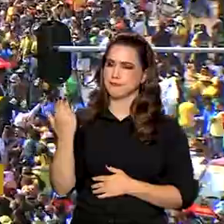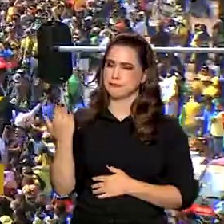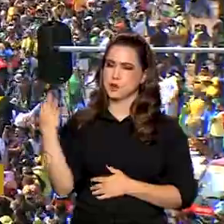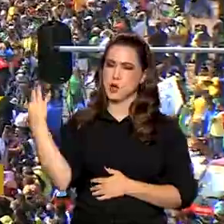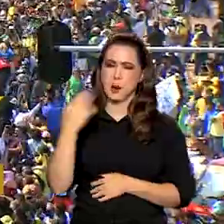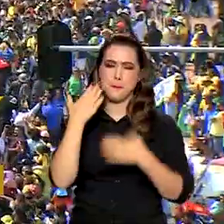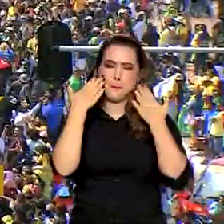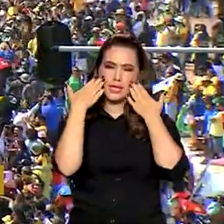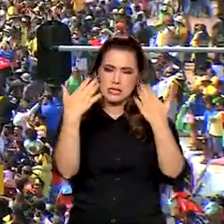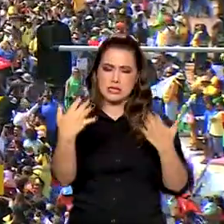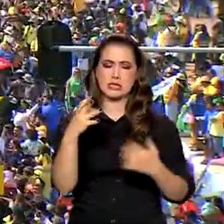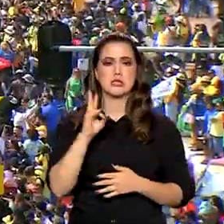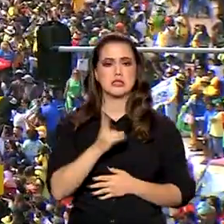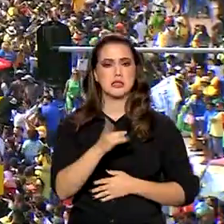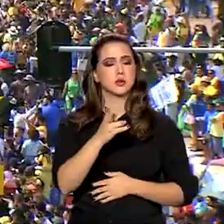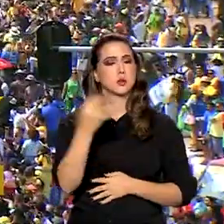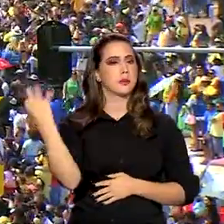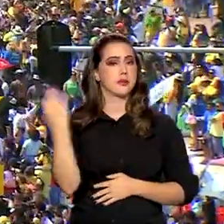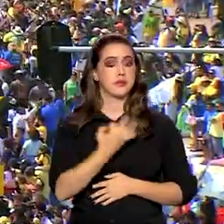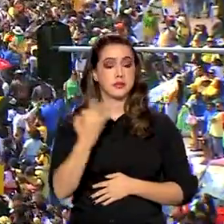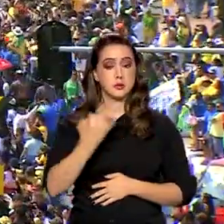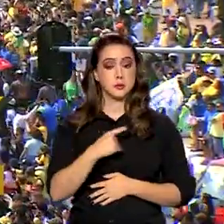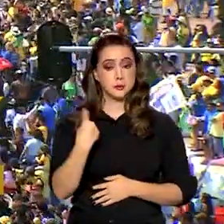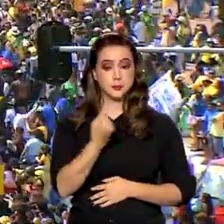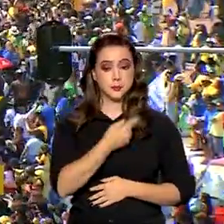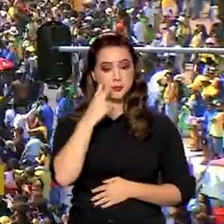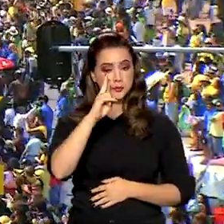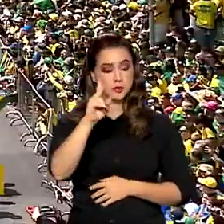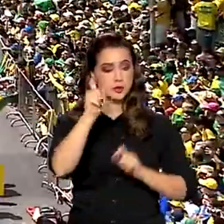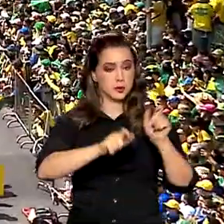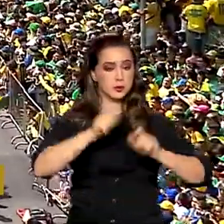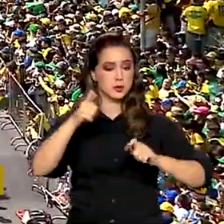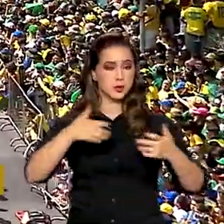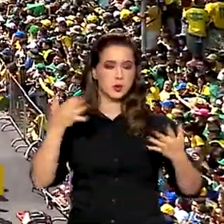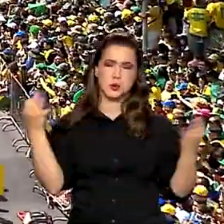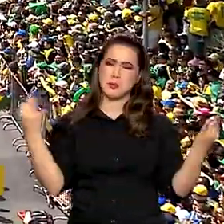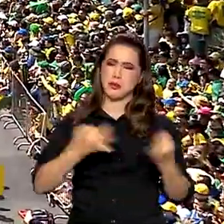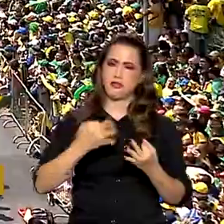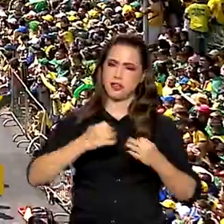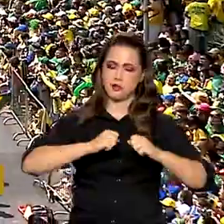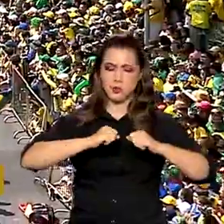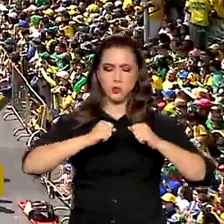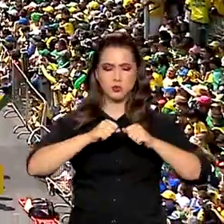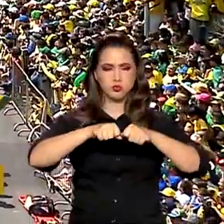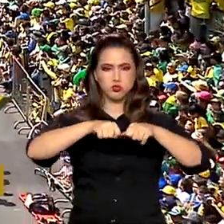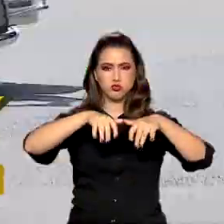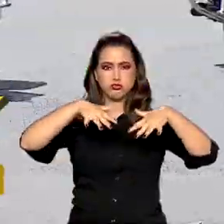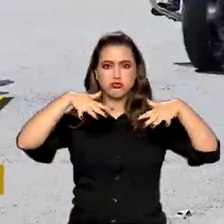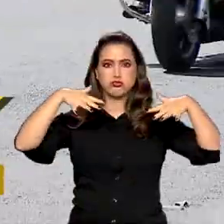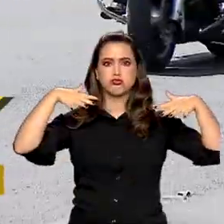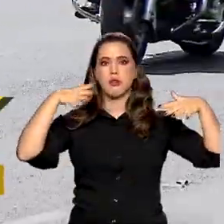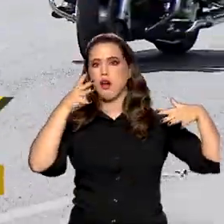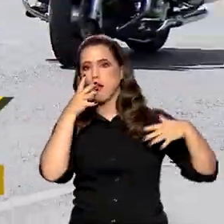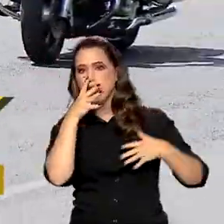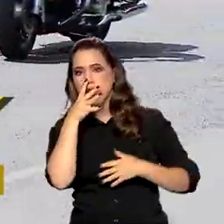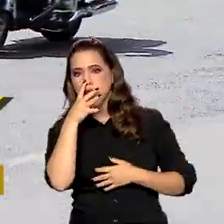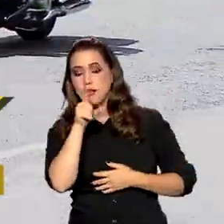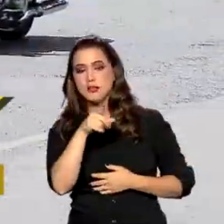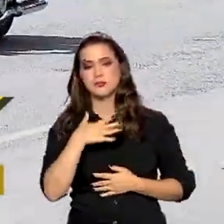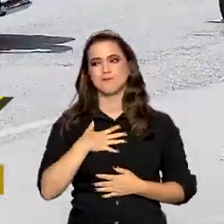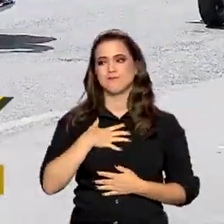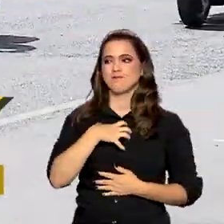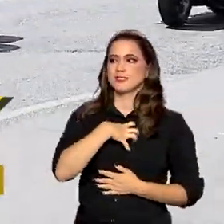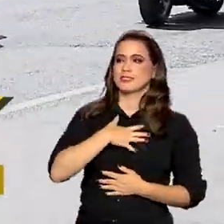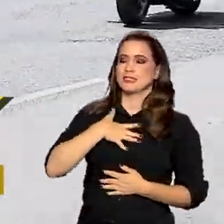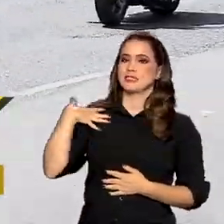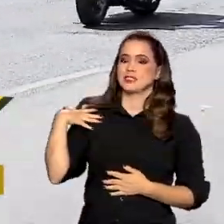Foi uma apresentação aí espetacular. O público maravilhoso aí do nosso Brasil. Me enche muito de orgulho ver